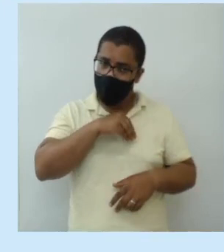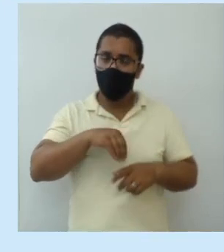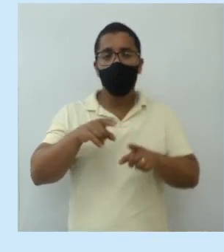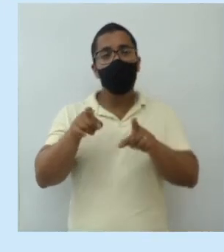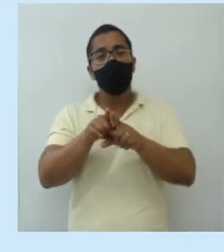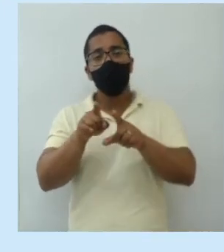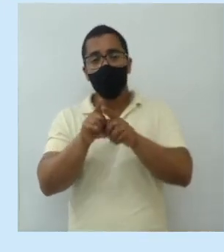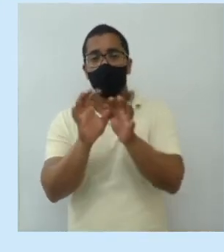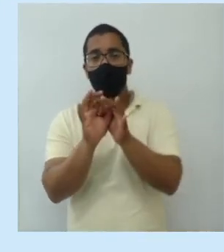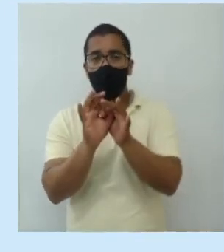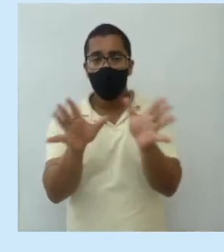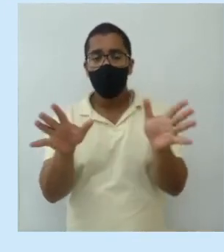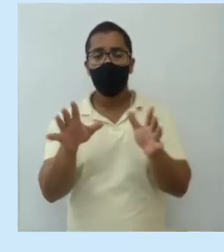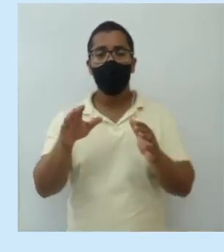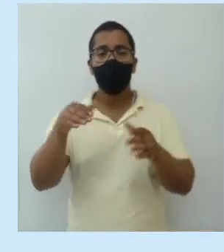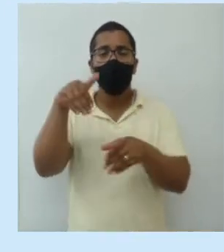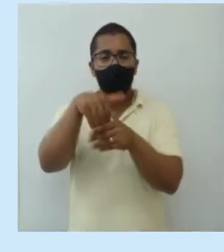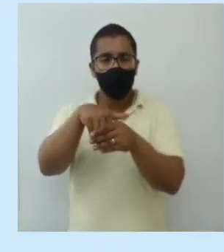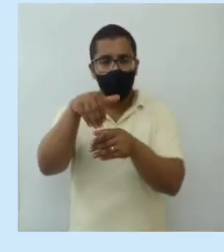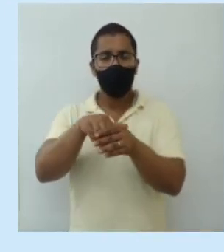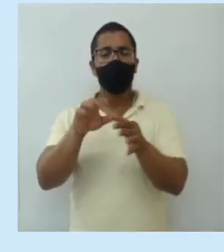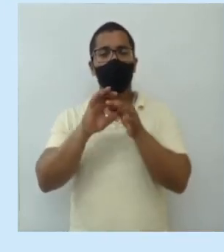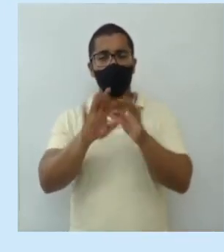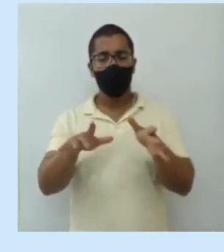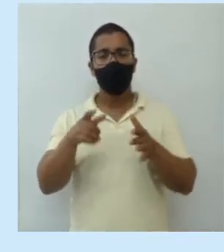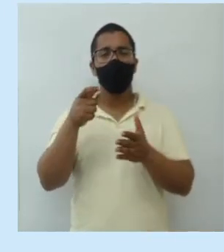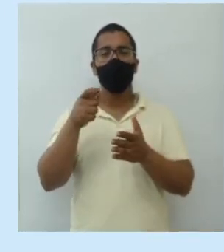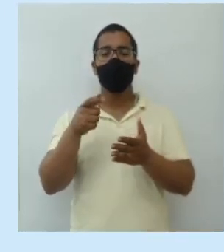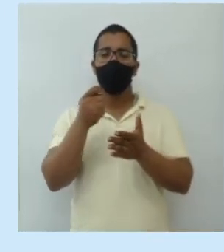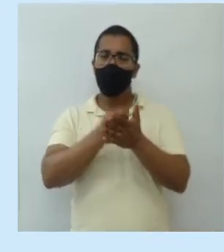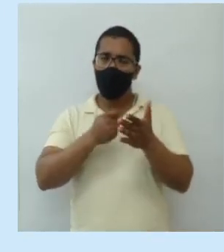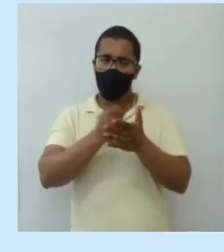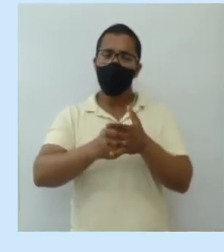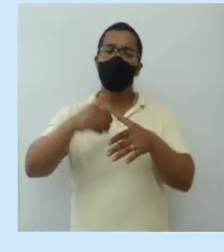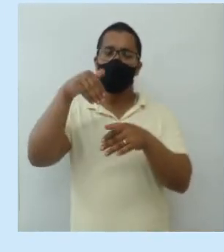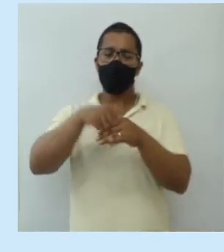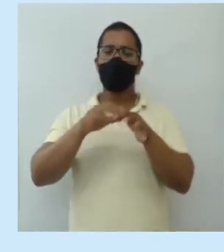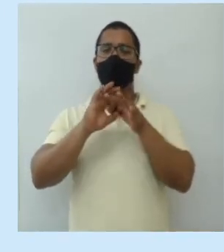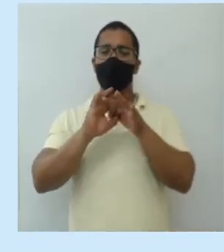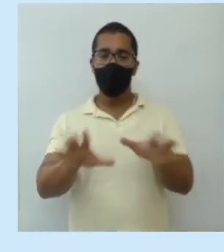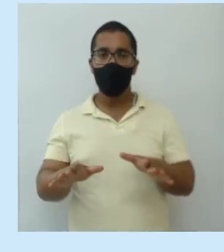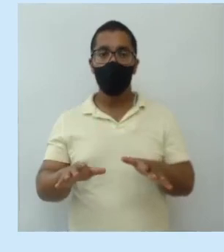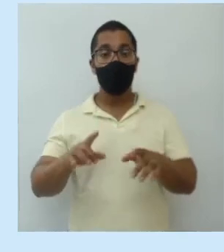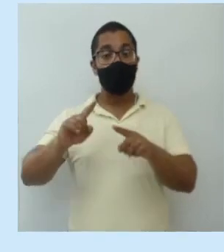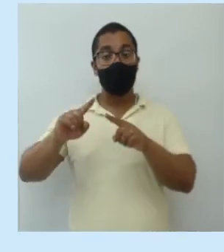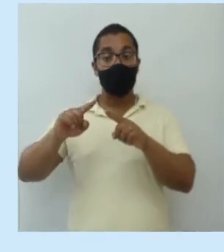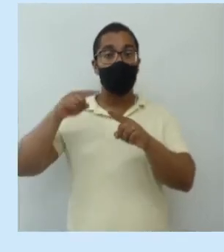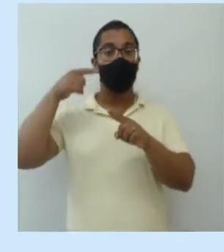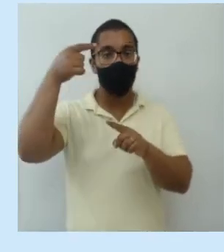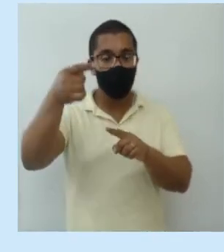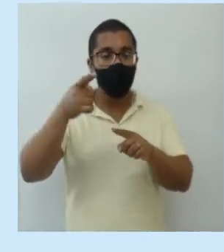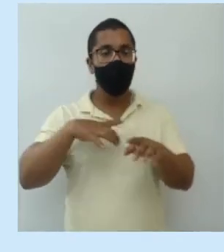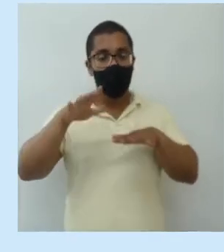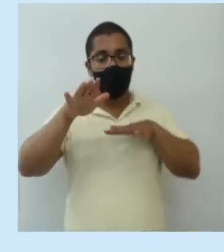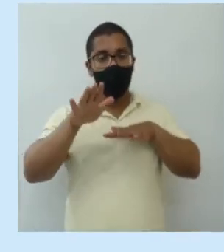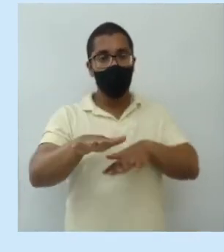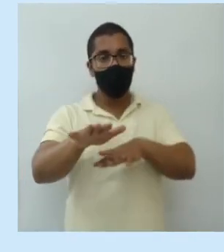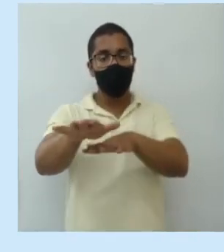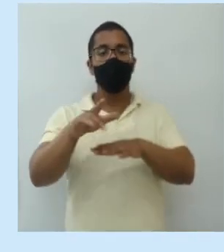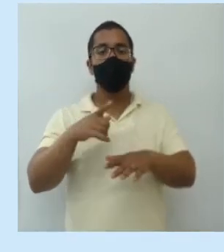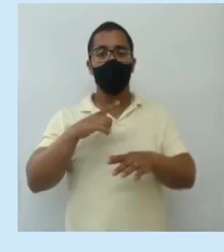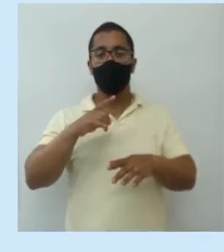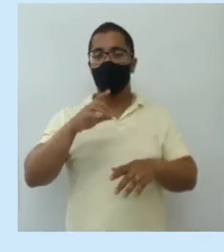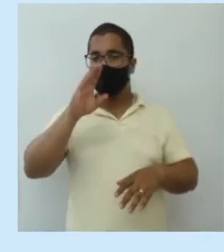a liberdade democrática, né, a luta pela democracia, que depois vai resultar no movimento, né, das